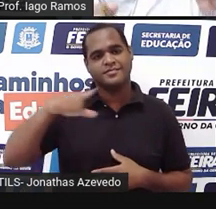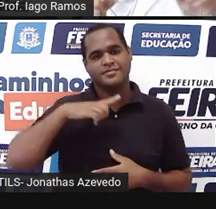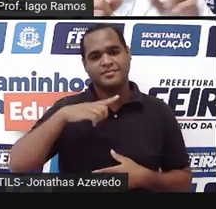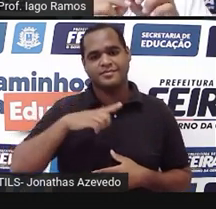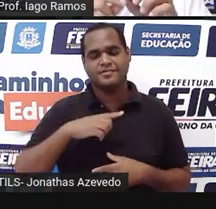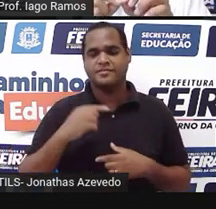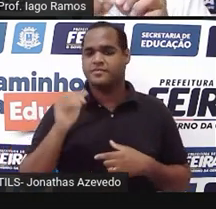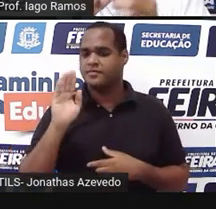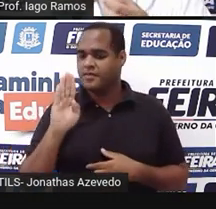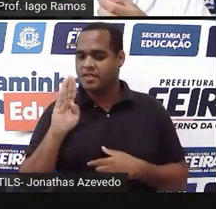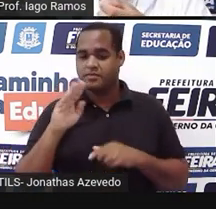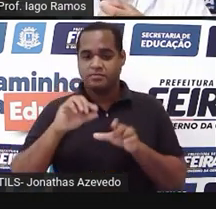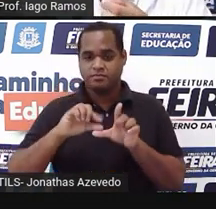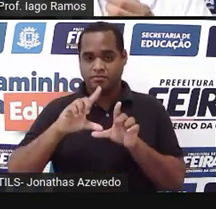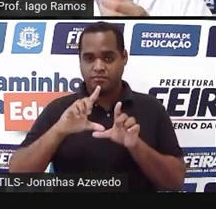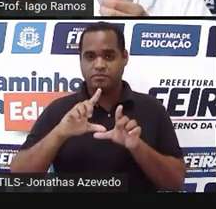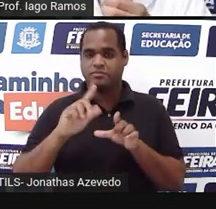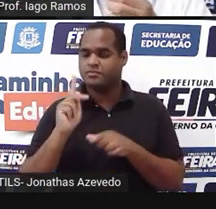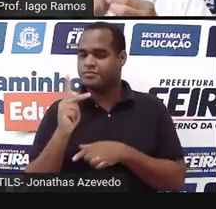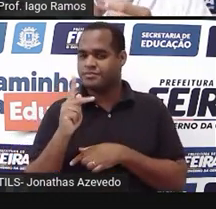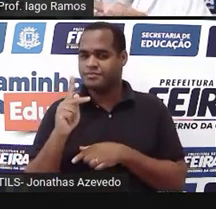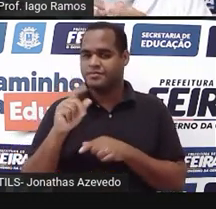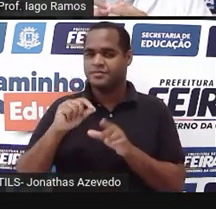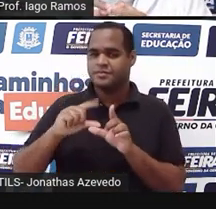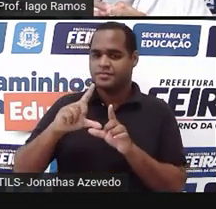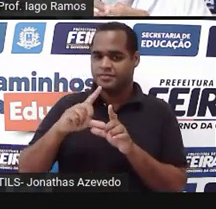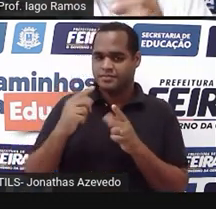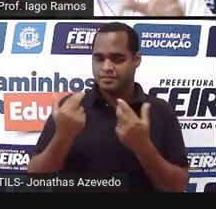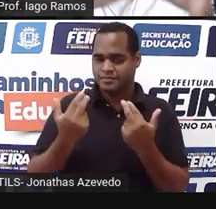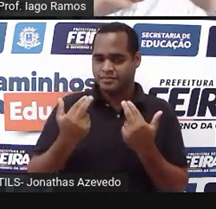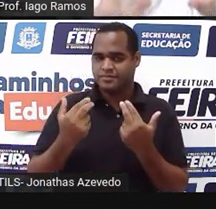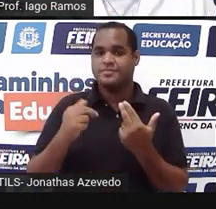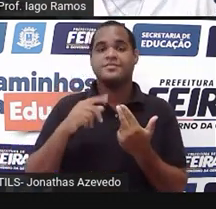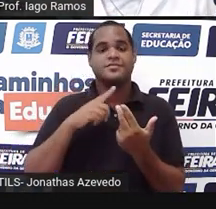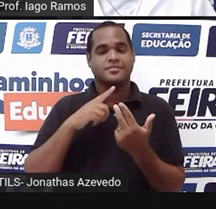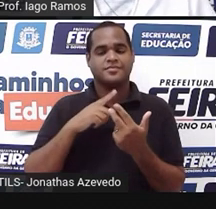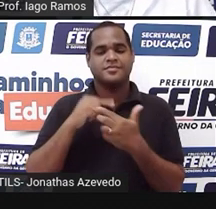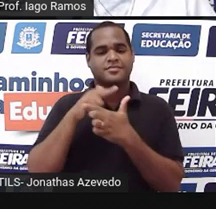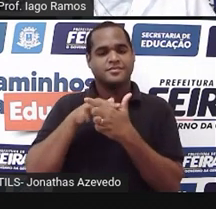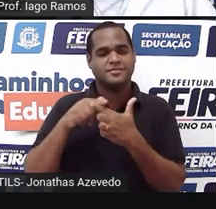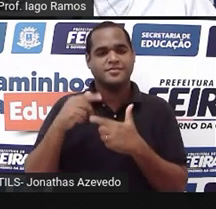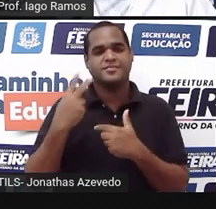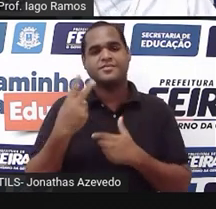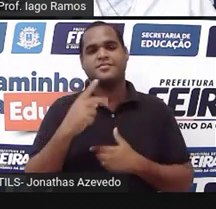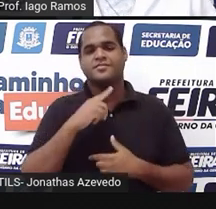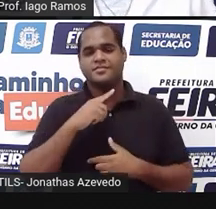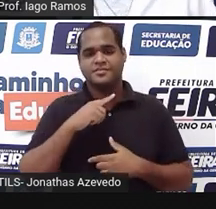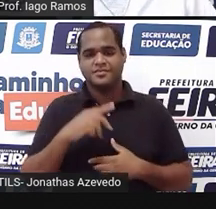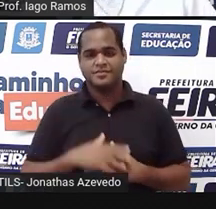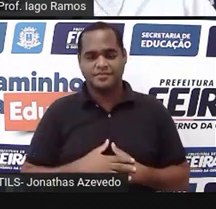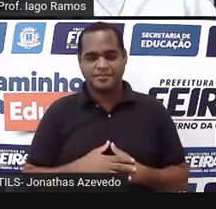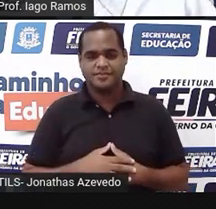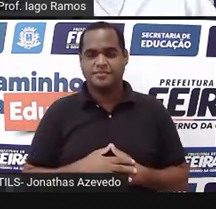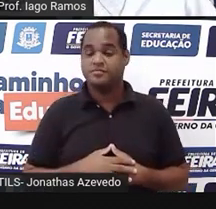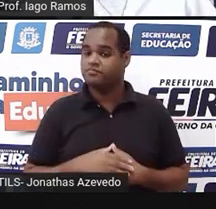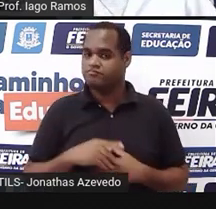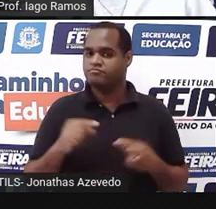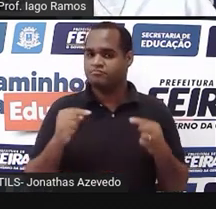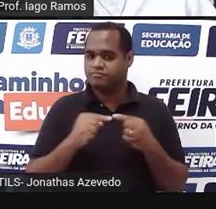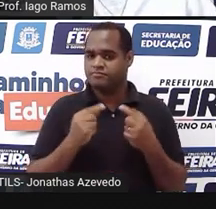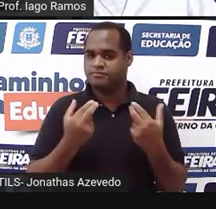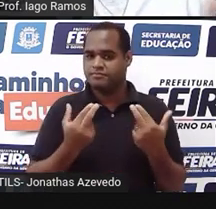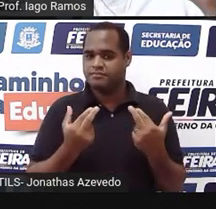maiúsculo vezes altura é o h é a mesma altura do trapézio dividido por 2 da mesma forma no